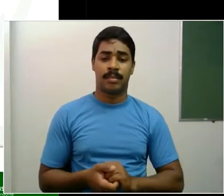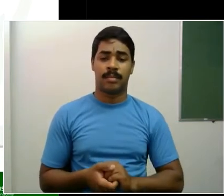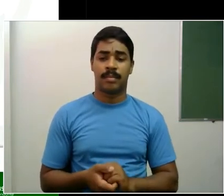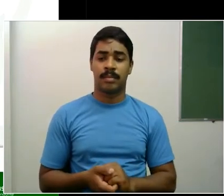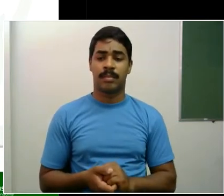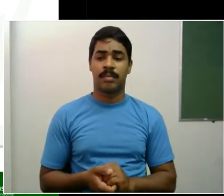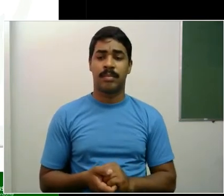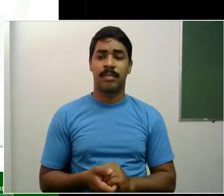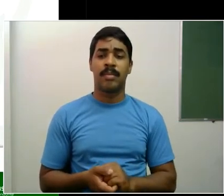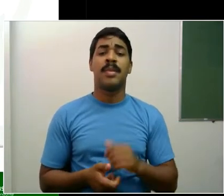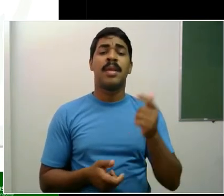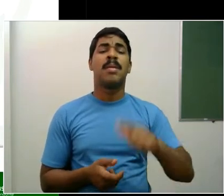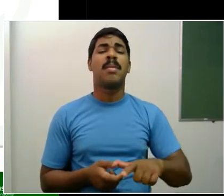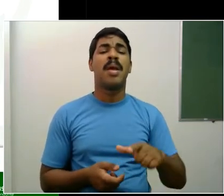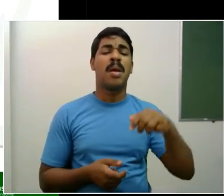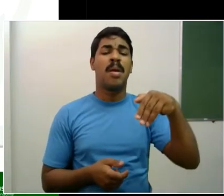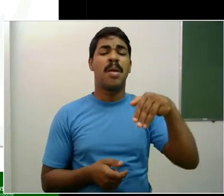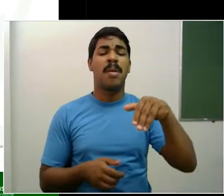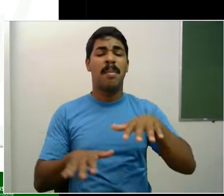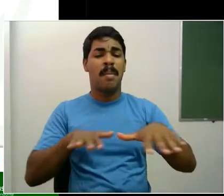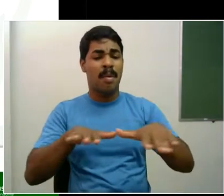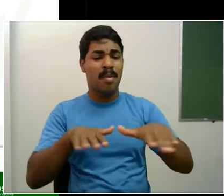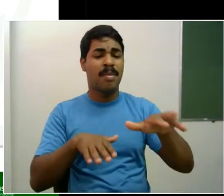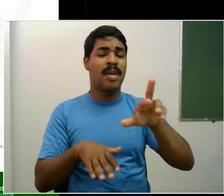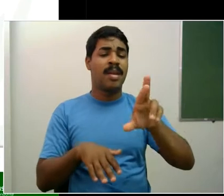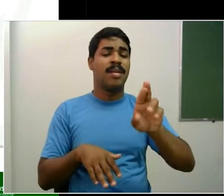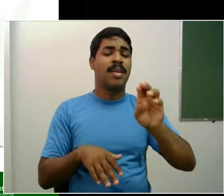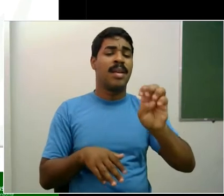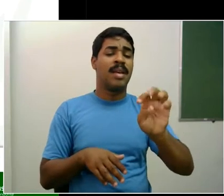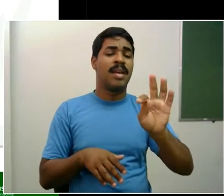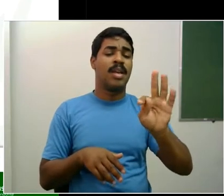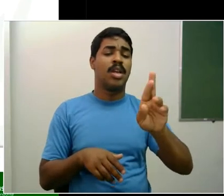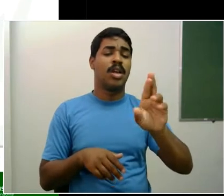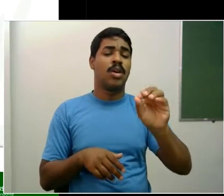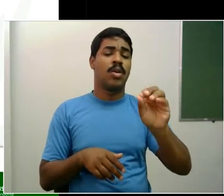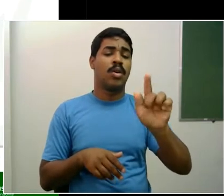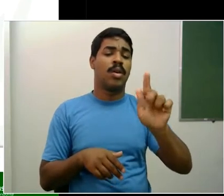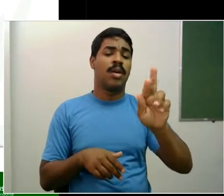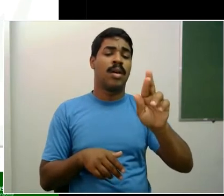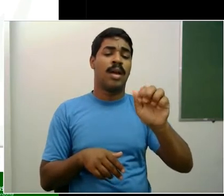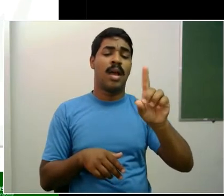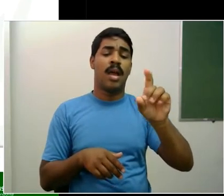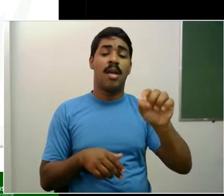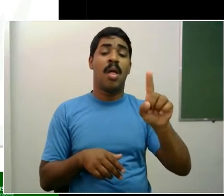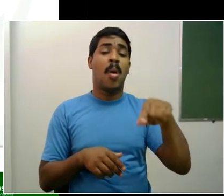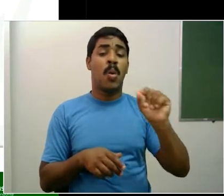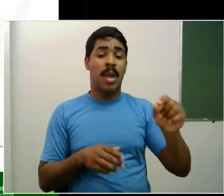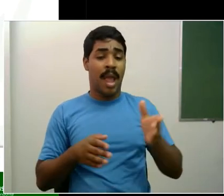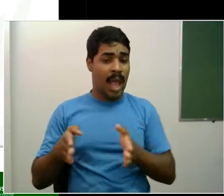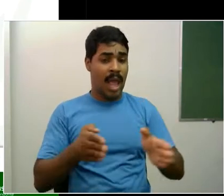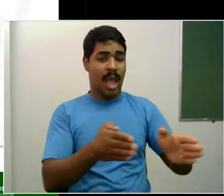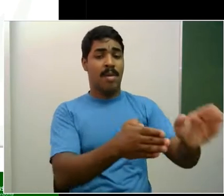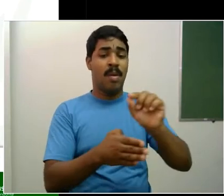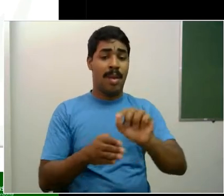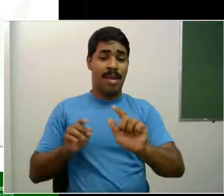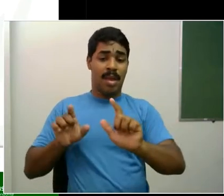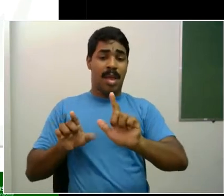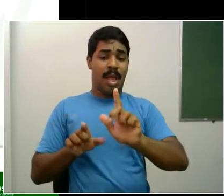movimento retrógrado, o móvel caminha contra a orientação da trajetória. Então, a trajetória vai para um lado e eu caminho para o